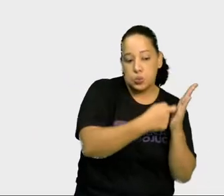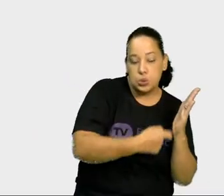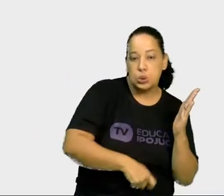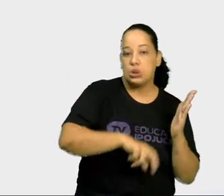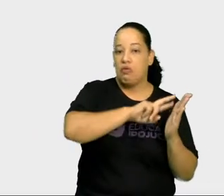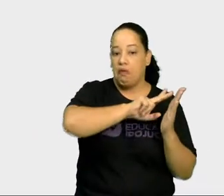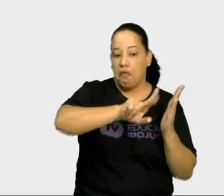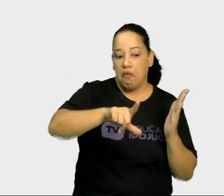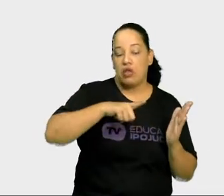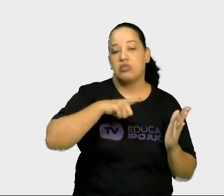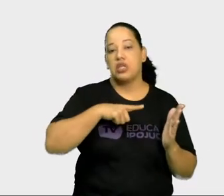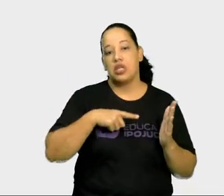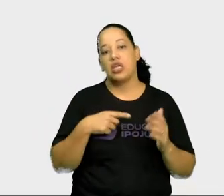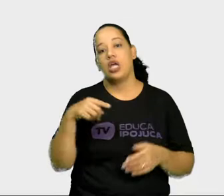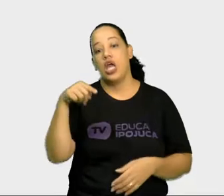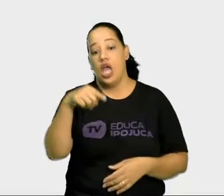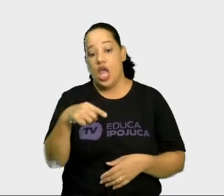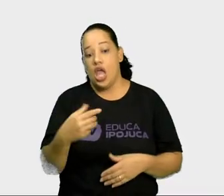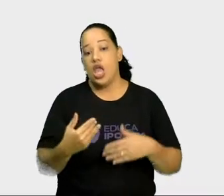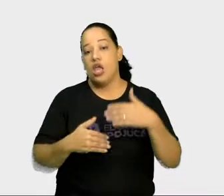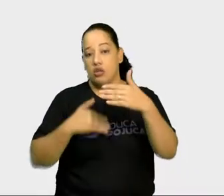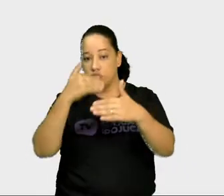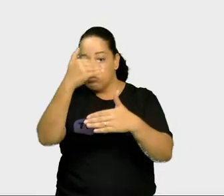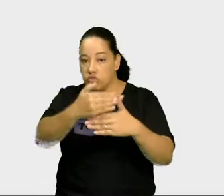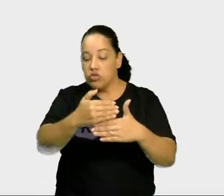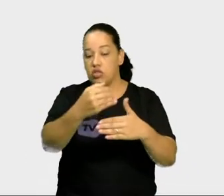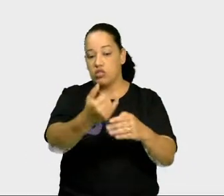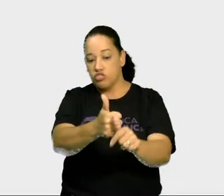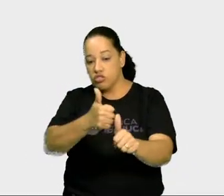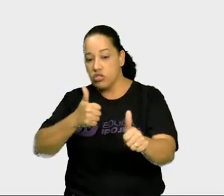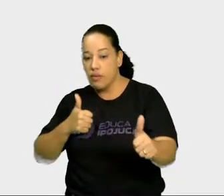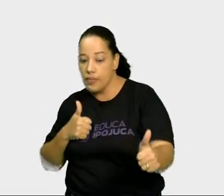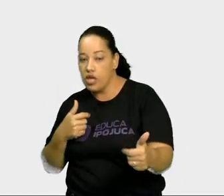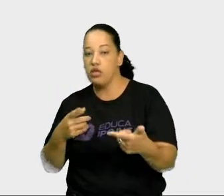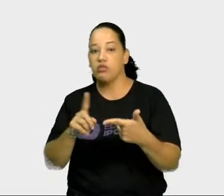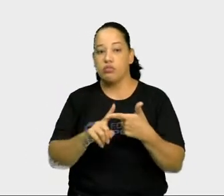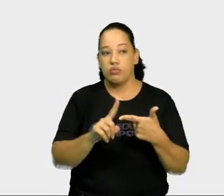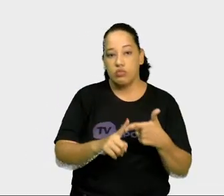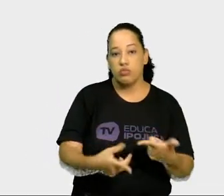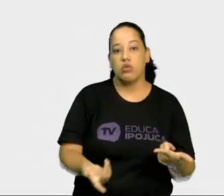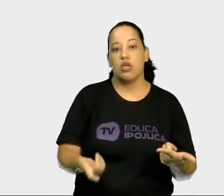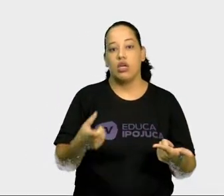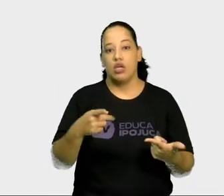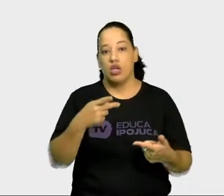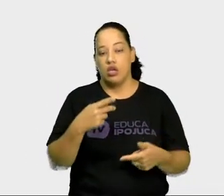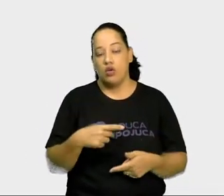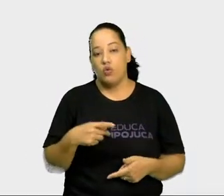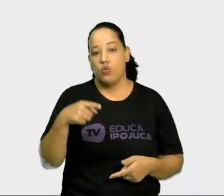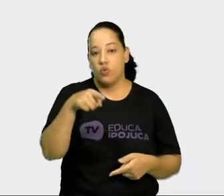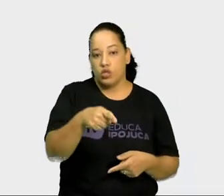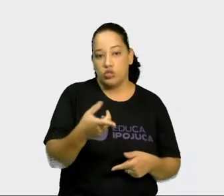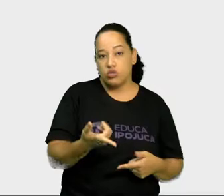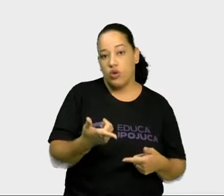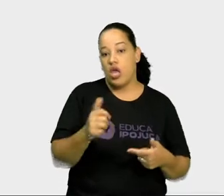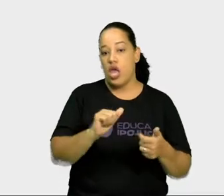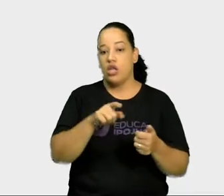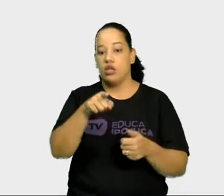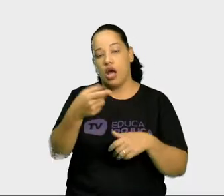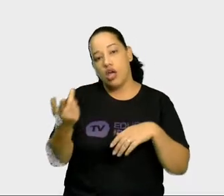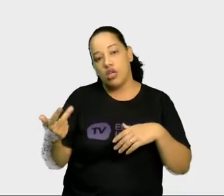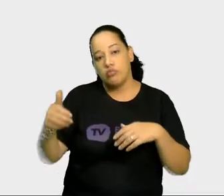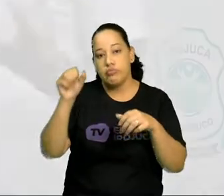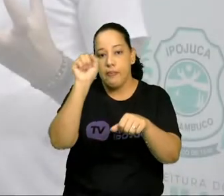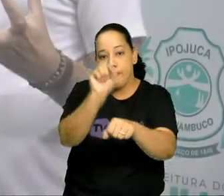e ele rompe com a quarta parede já falei efeito ver o distanciamento Eu também falei para vocês que a quando ele quebra a ação